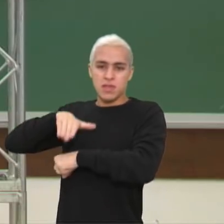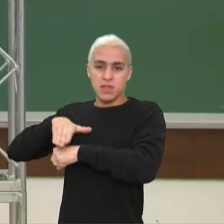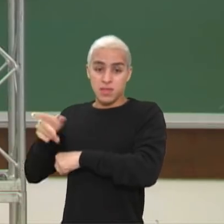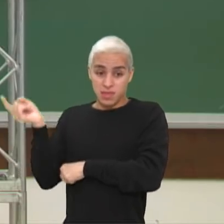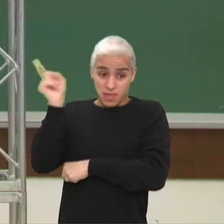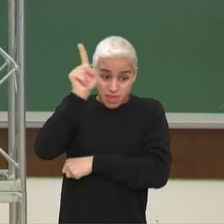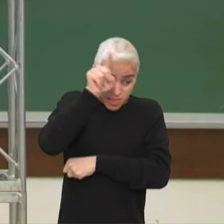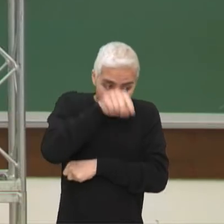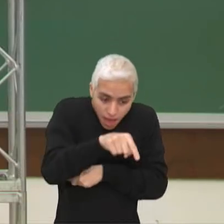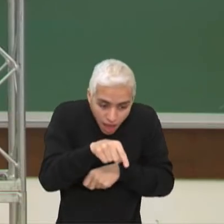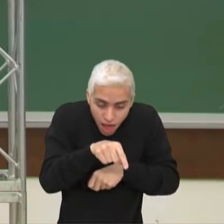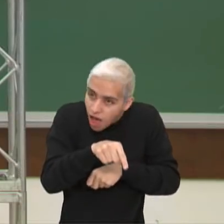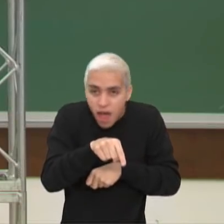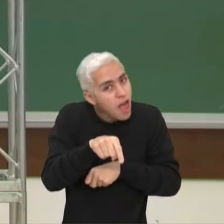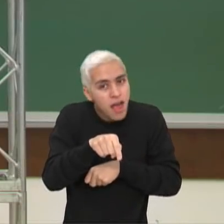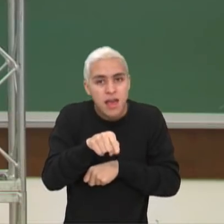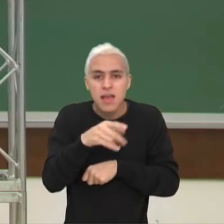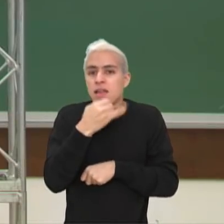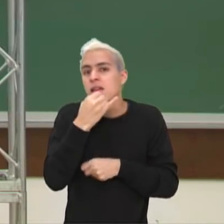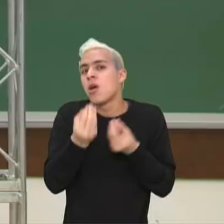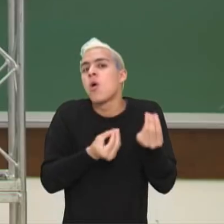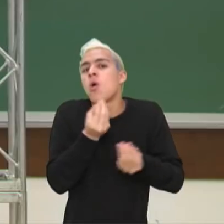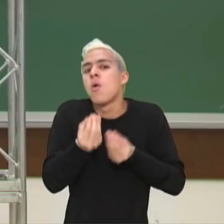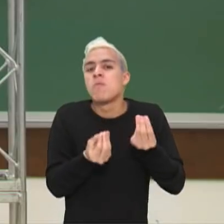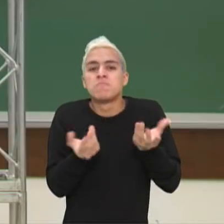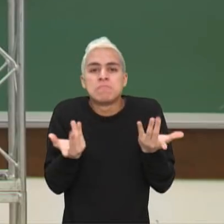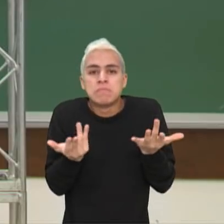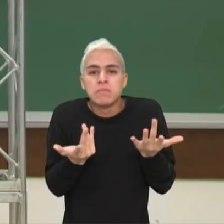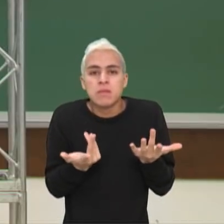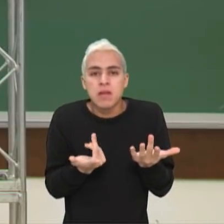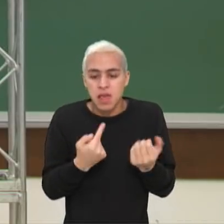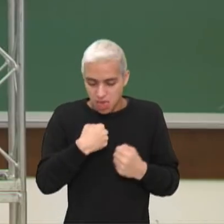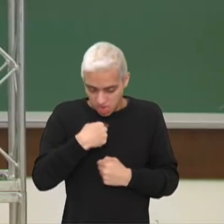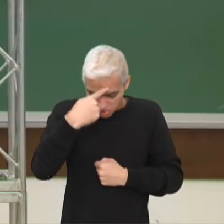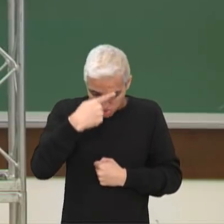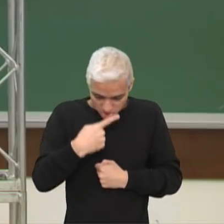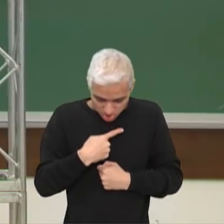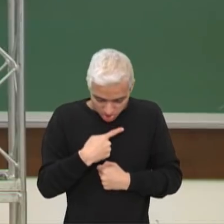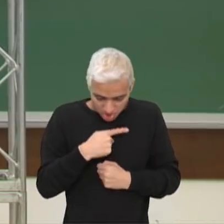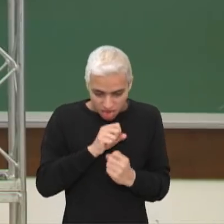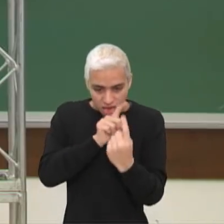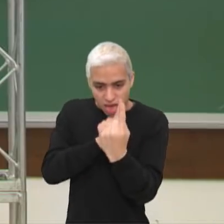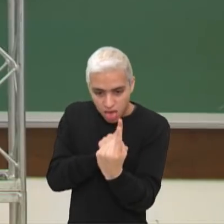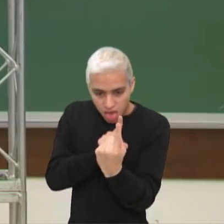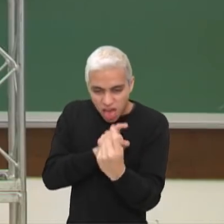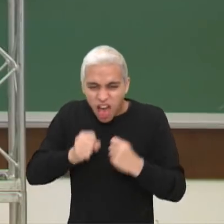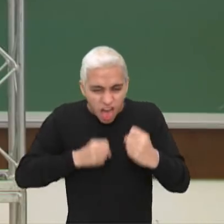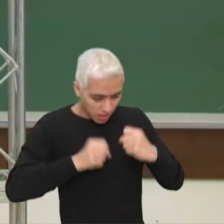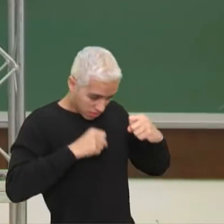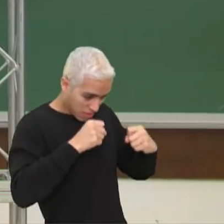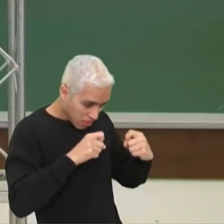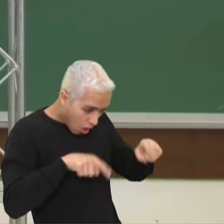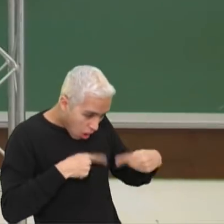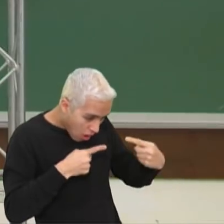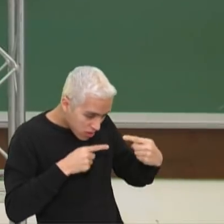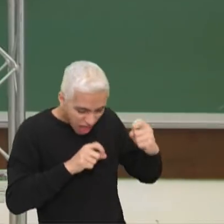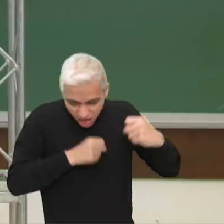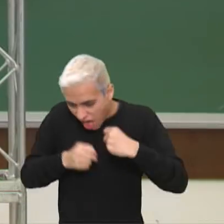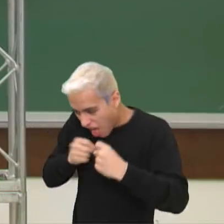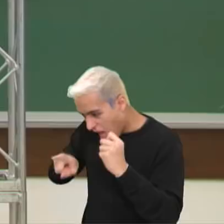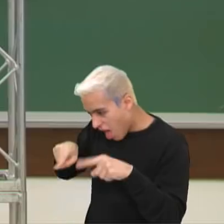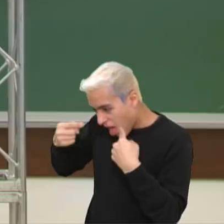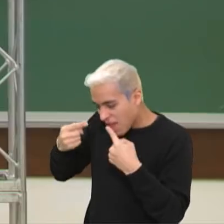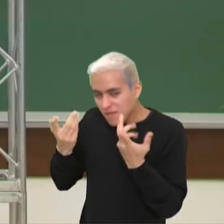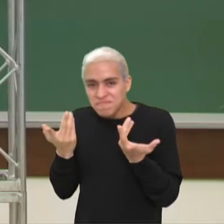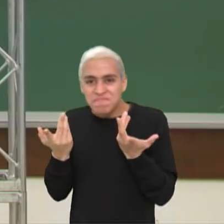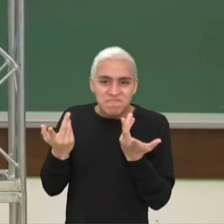tabuleiro não. Então não tenho como eu ser um e ser o outro jogador. Não tem como, né? Senão eu vou saber o que eu vou jogar.